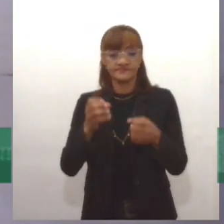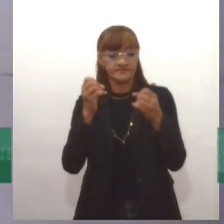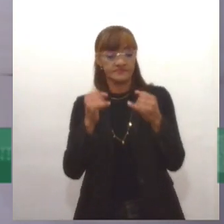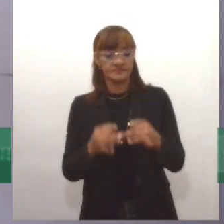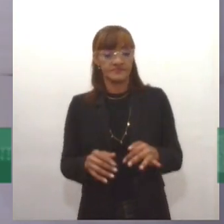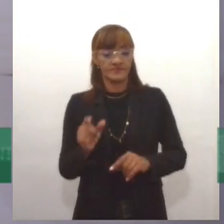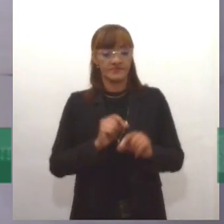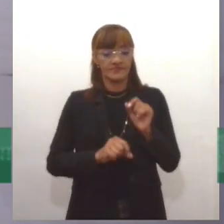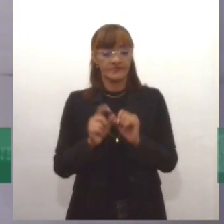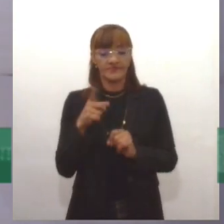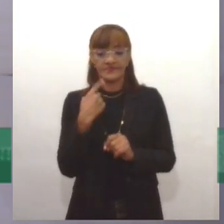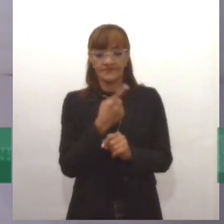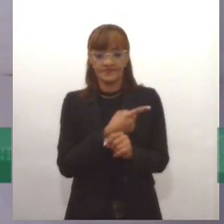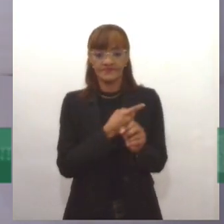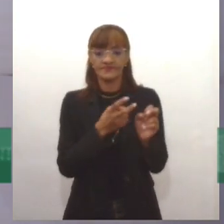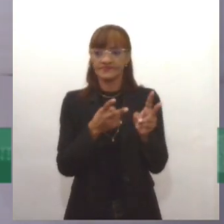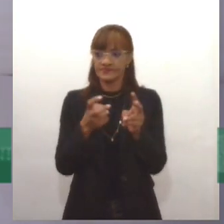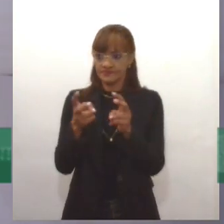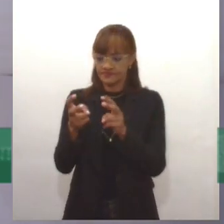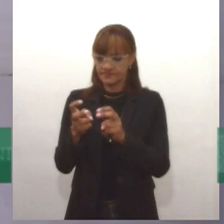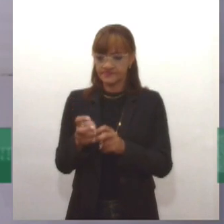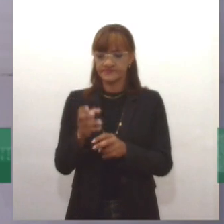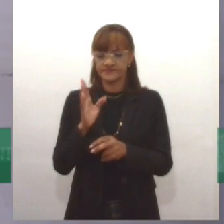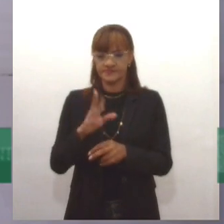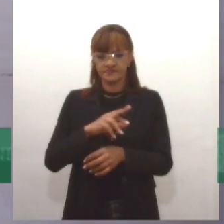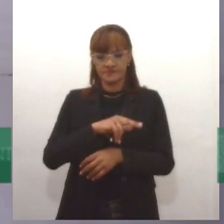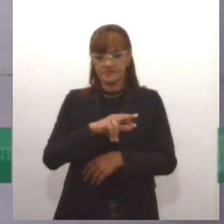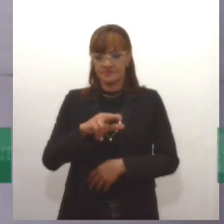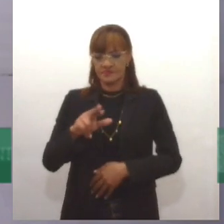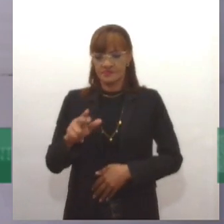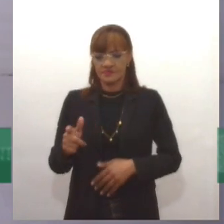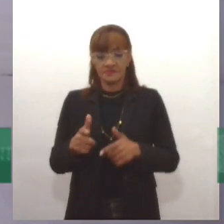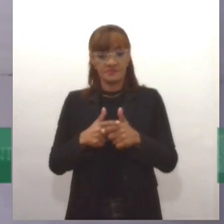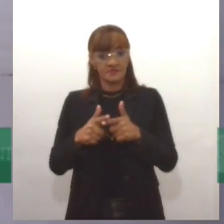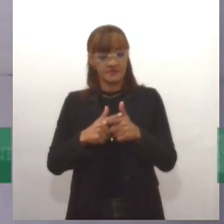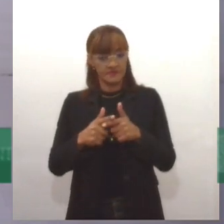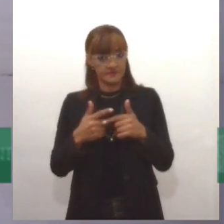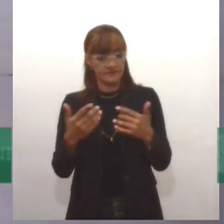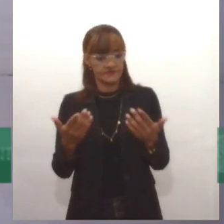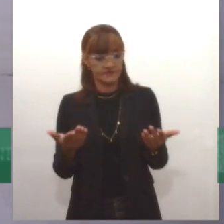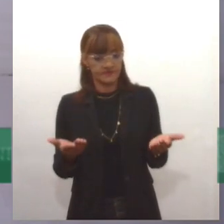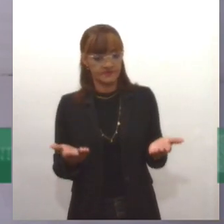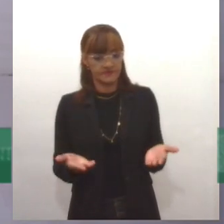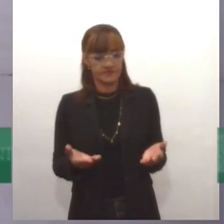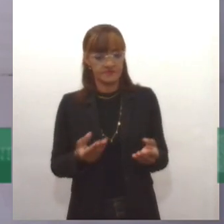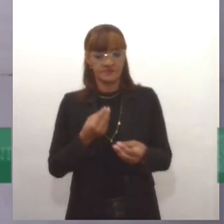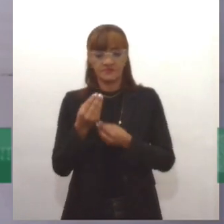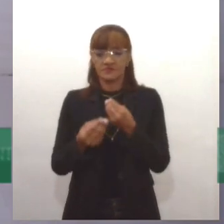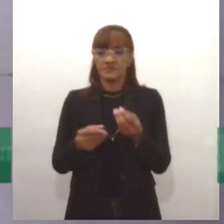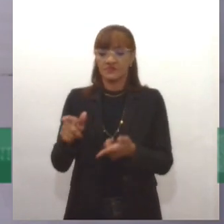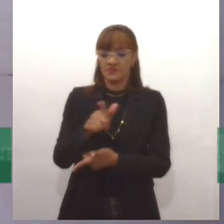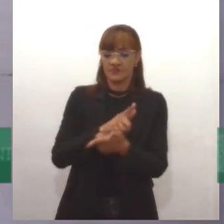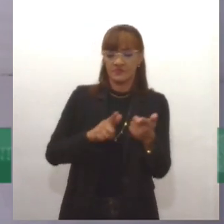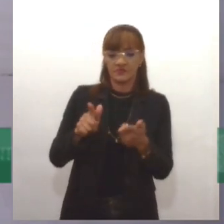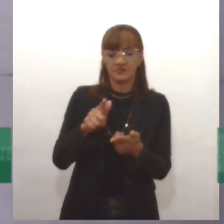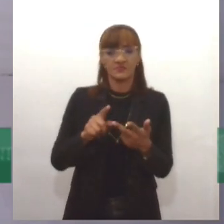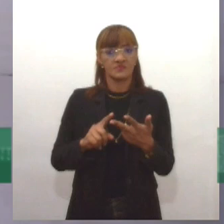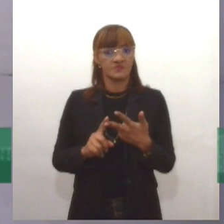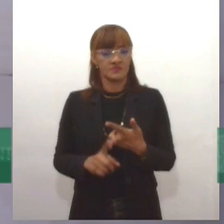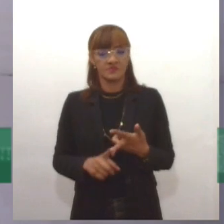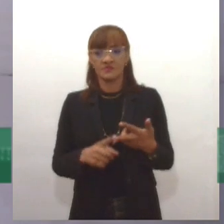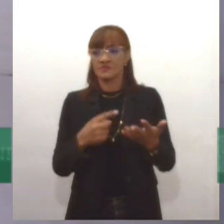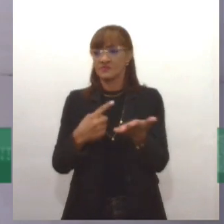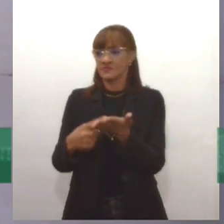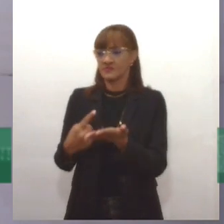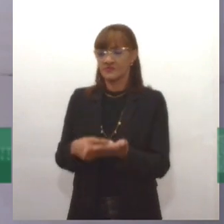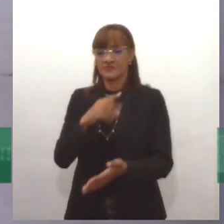aí apontar diversas queixas, né, em diversos setores, de greves, né, de tentativas de negociação salarial, seja em